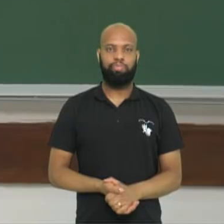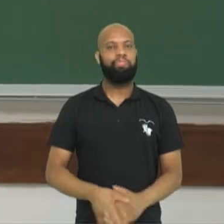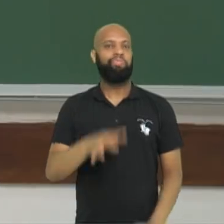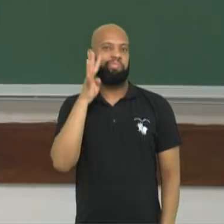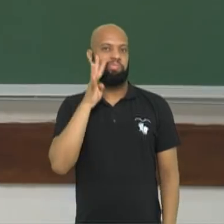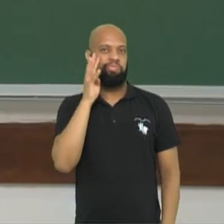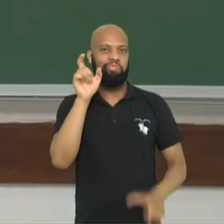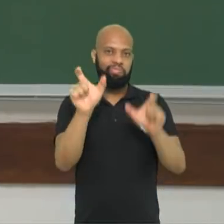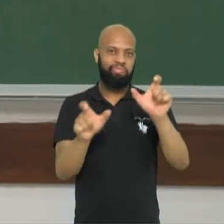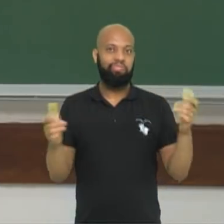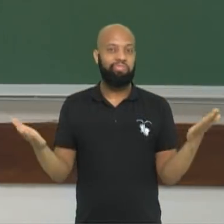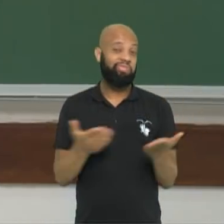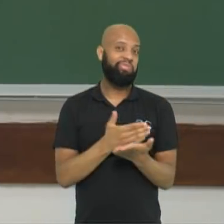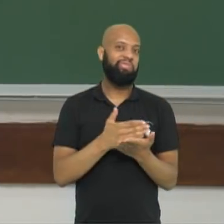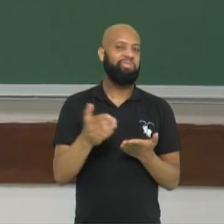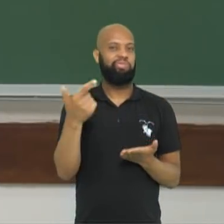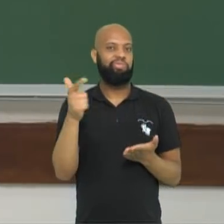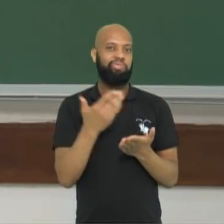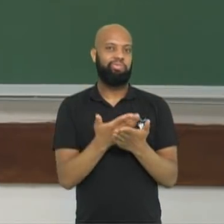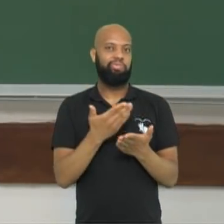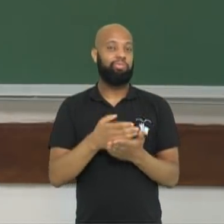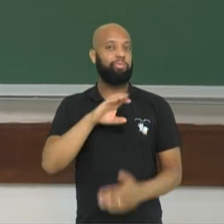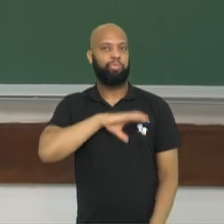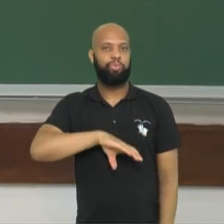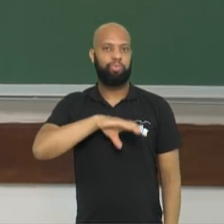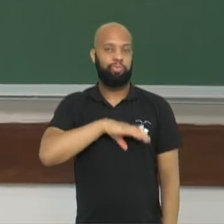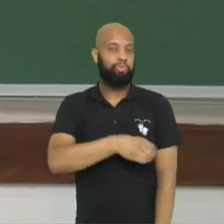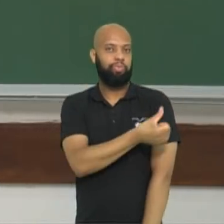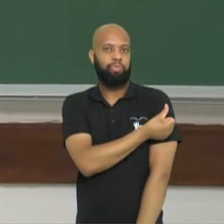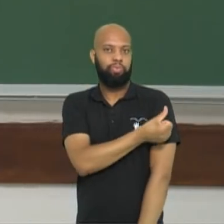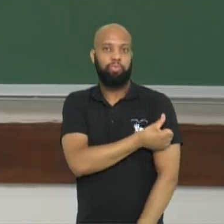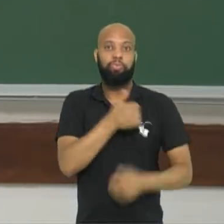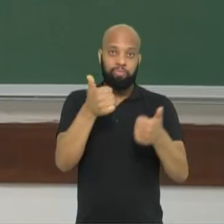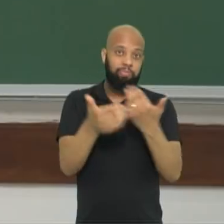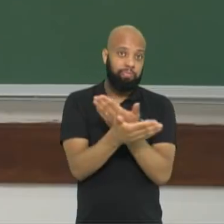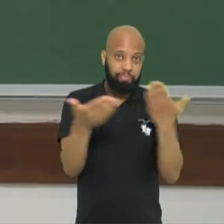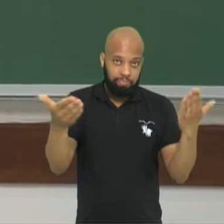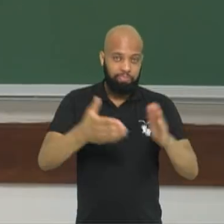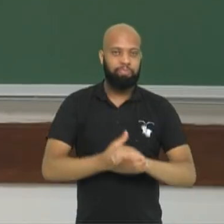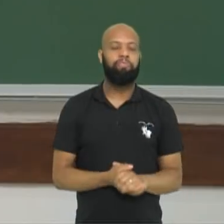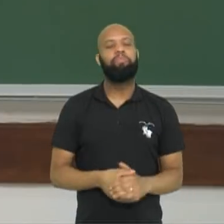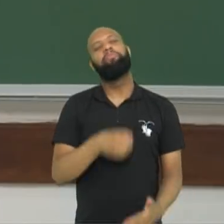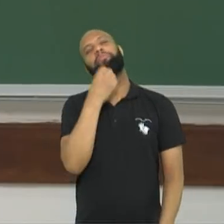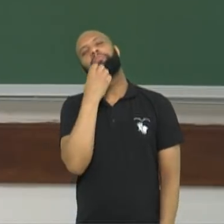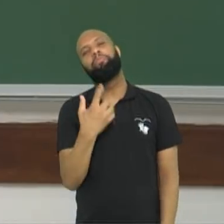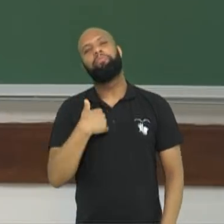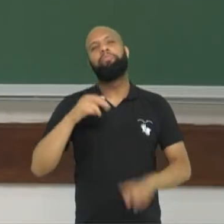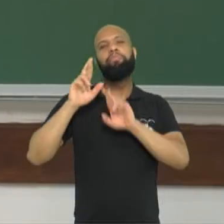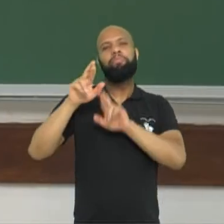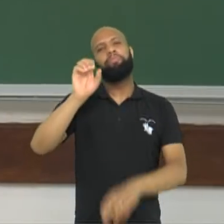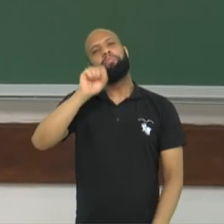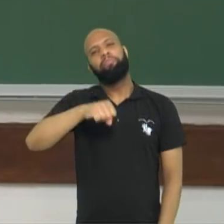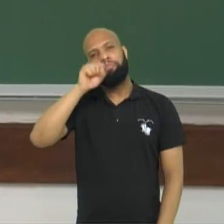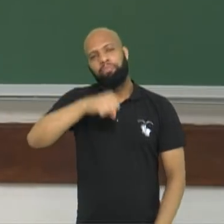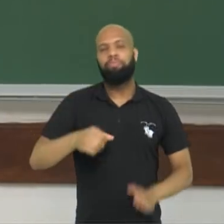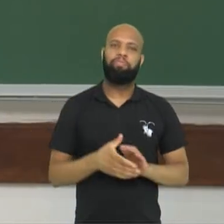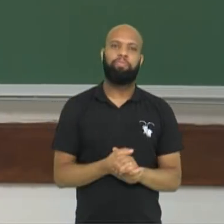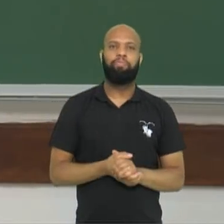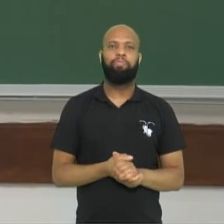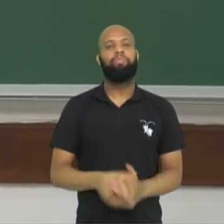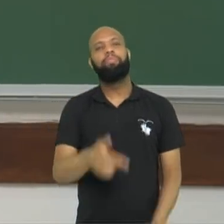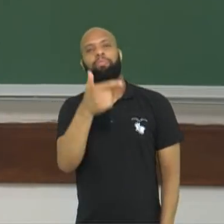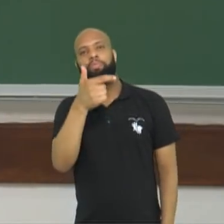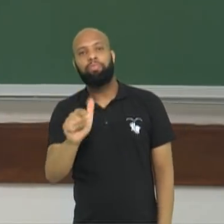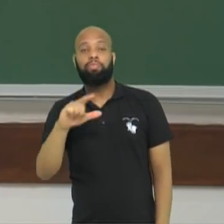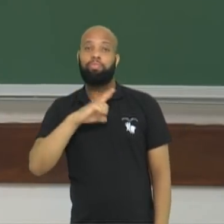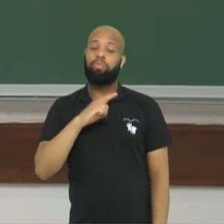Legal, pessoal, estamos começando mais uma aula de língua portuguesa do sexto ano. Tudo bem com você? Que bom, espero que sim, né? Então,